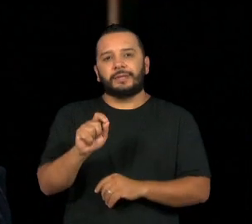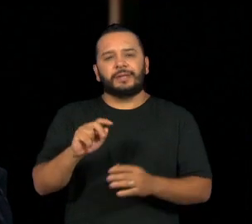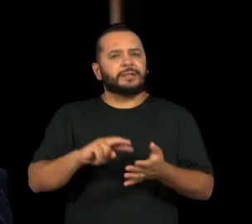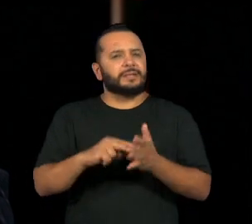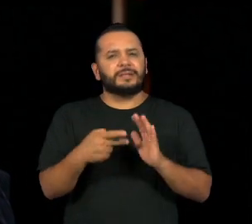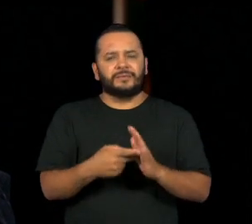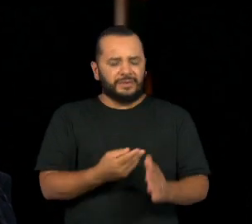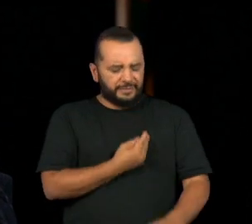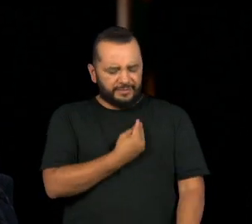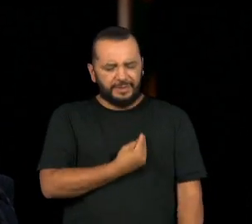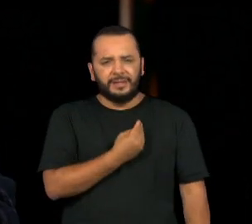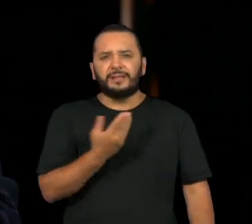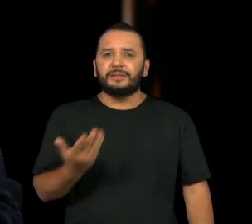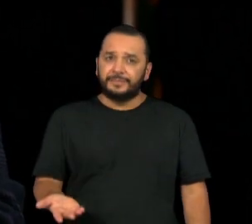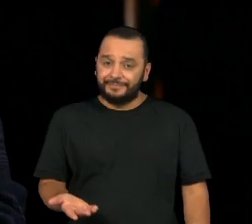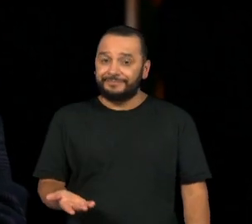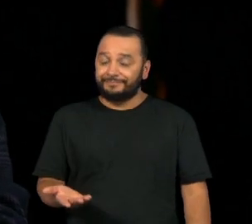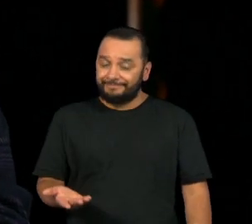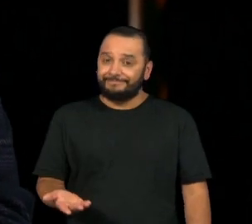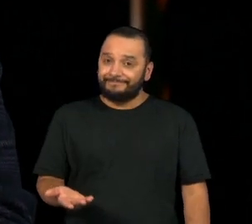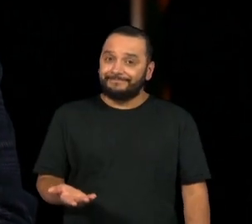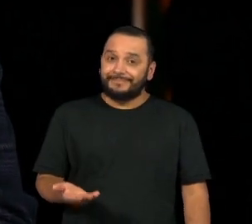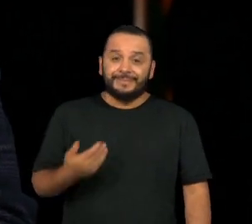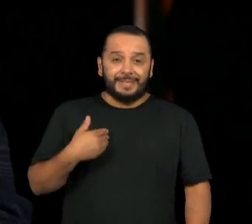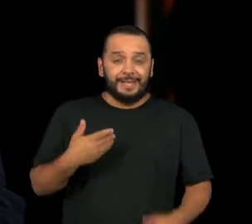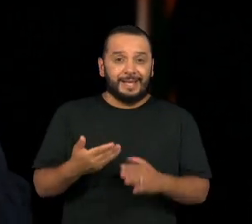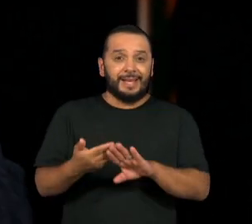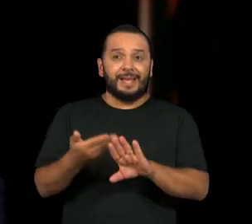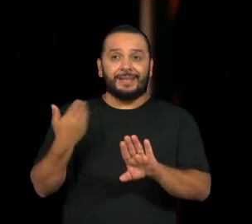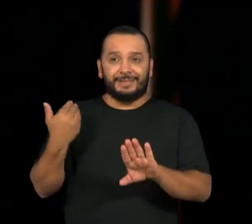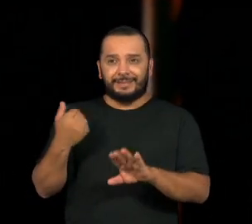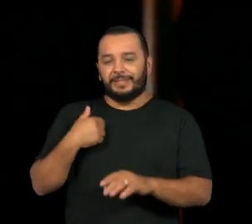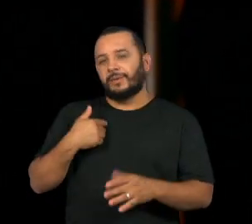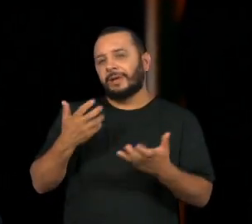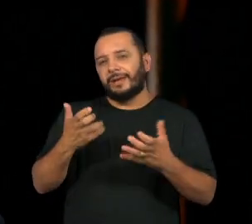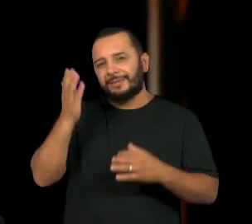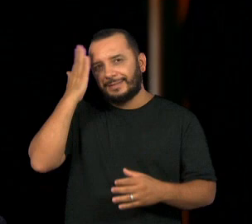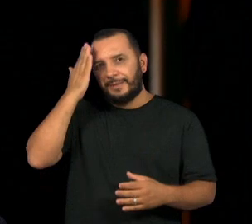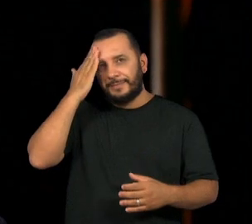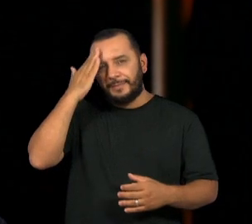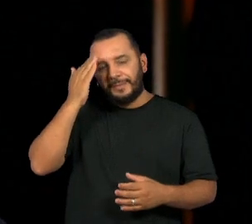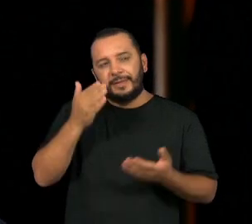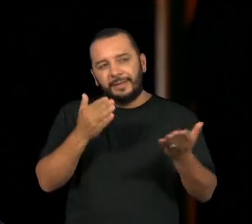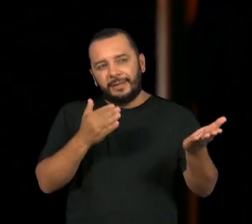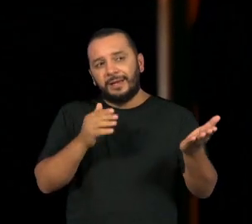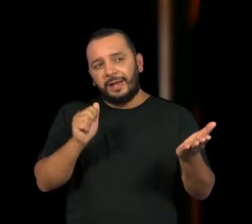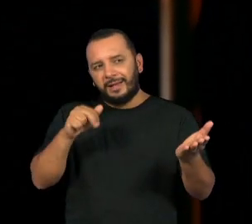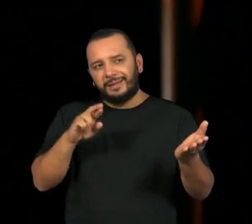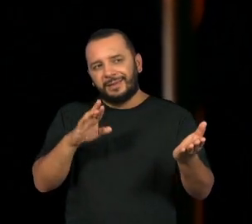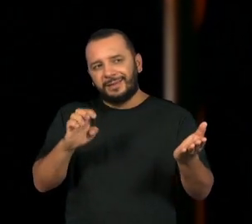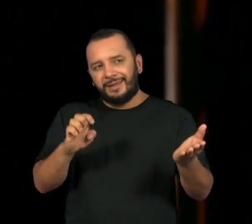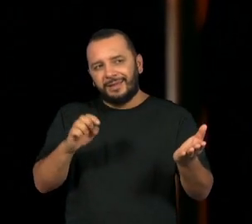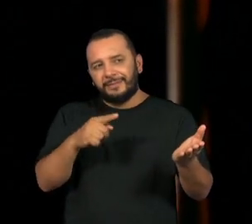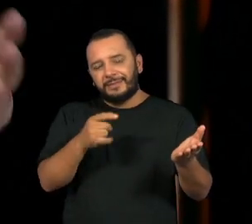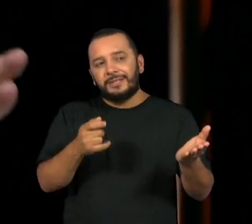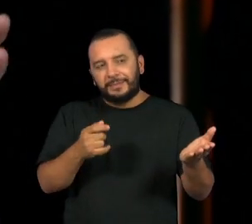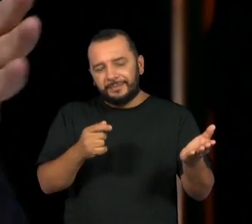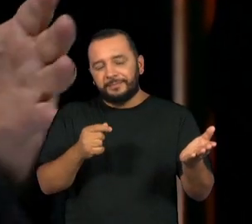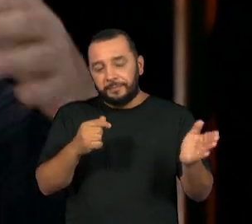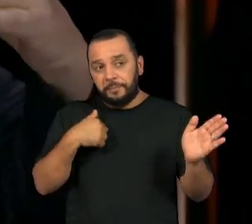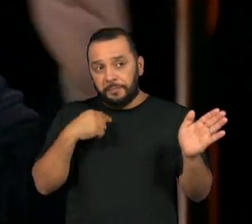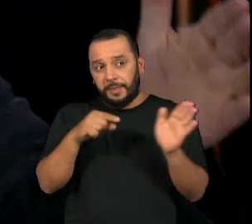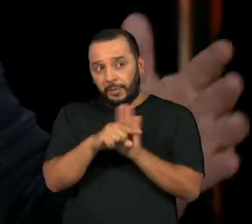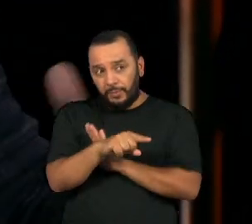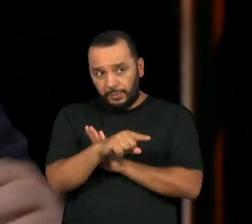a vida? Antes, eu quero saber aqui outra coisa do André. Antes de eu te fazer essa pergunta, André, para adiar o fim